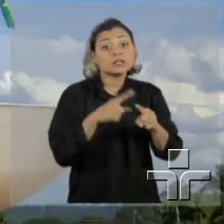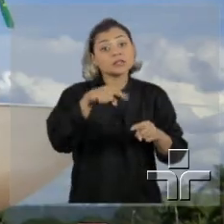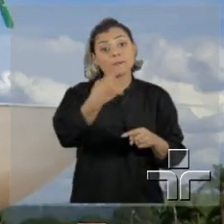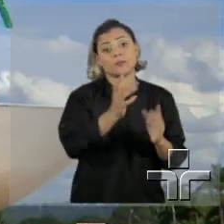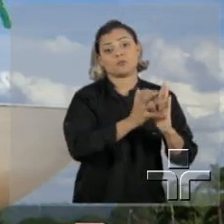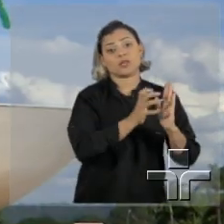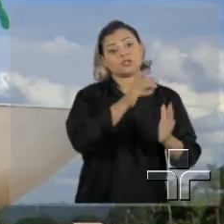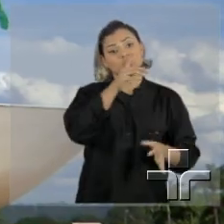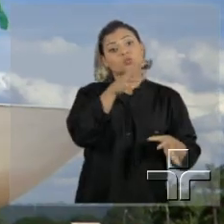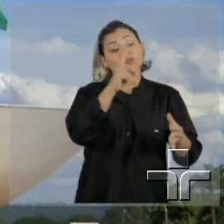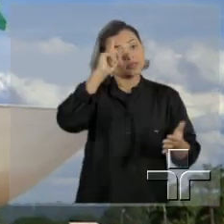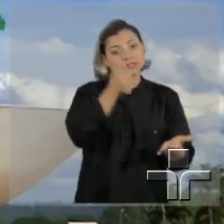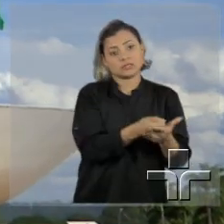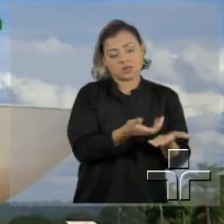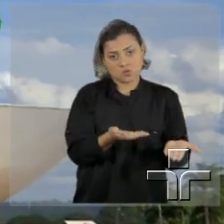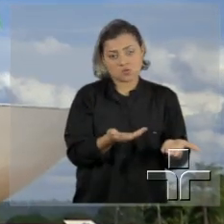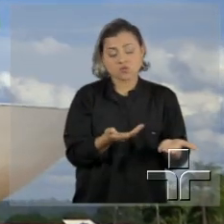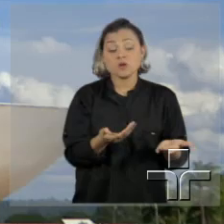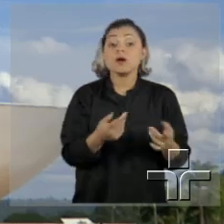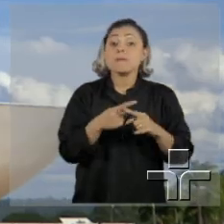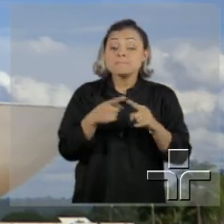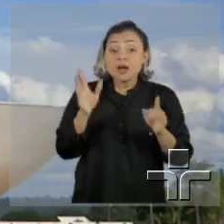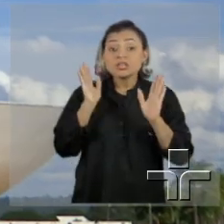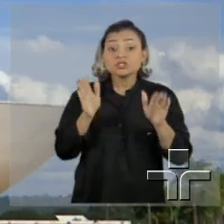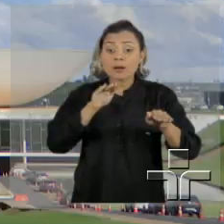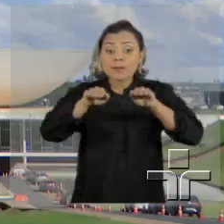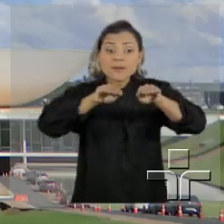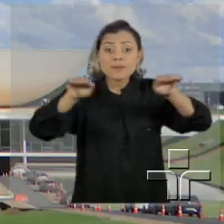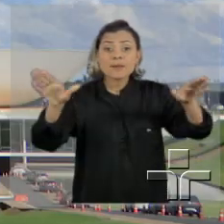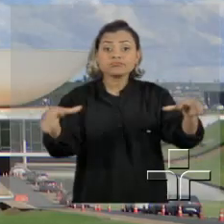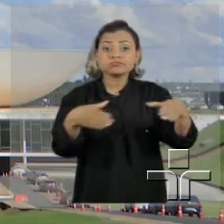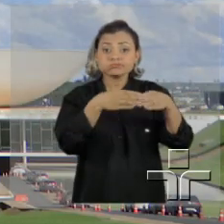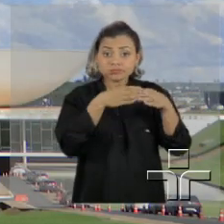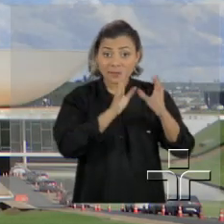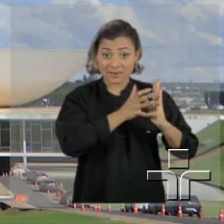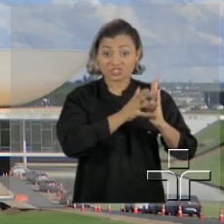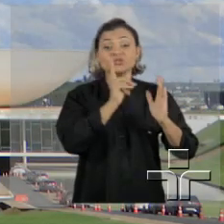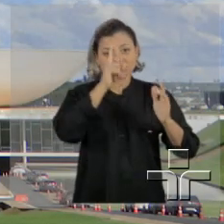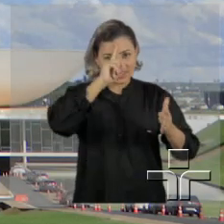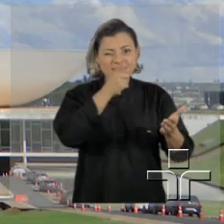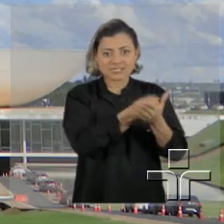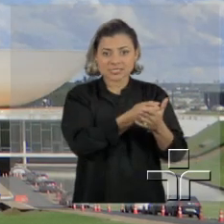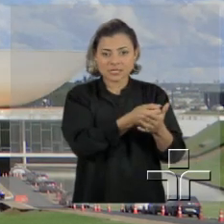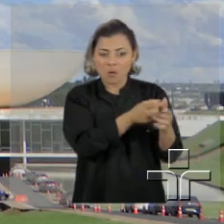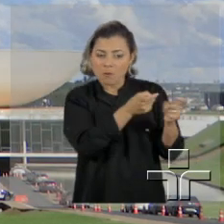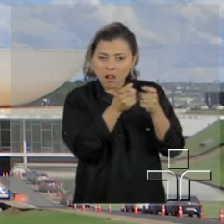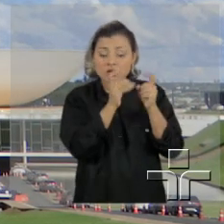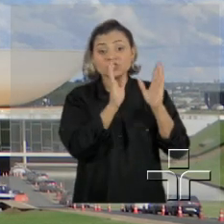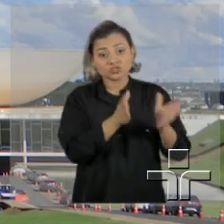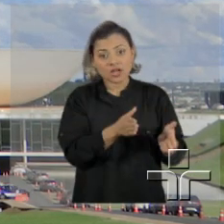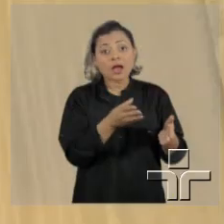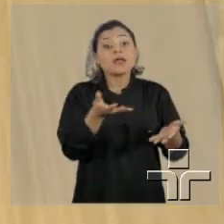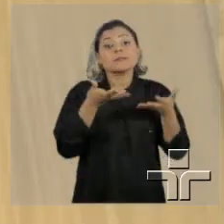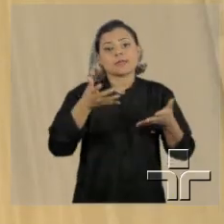Os movimentos já se reuniram para avaliar a situação e tentar pressionar os partidos a se modernizarem. Todo